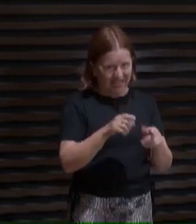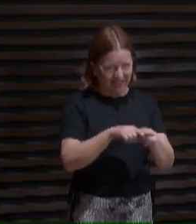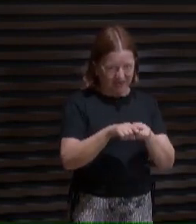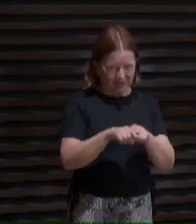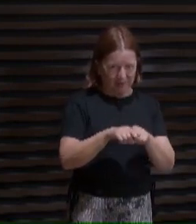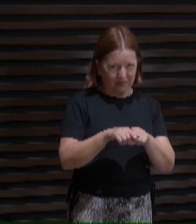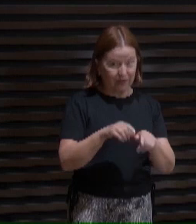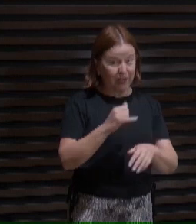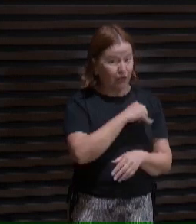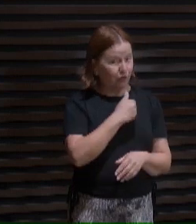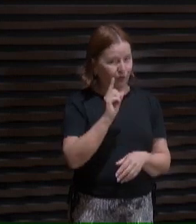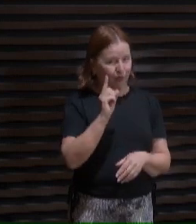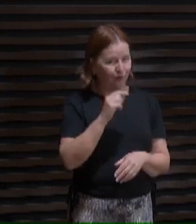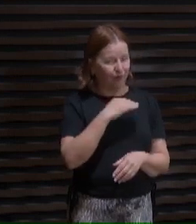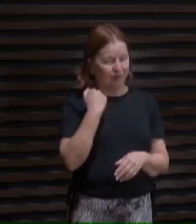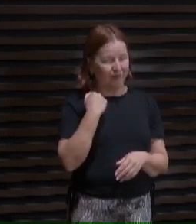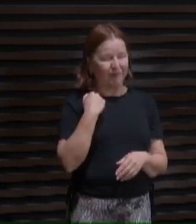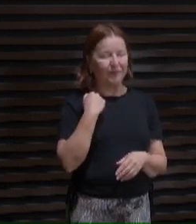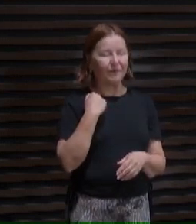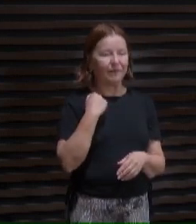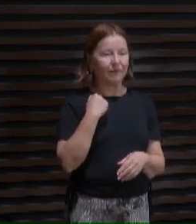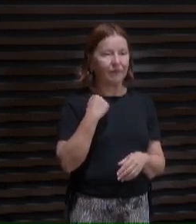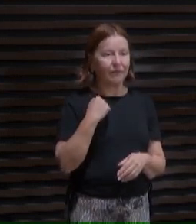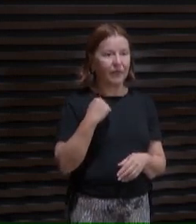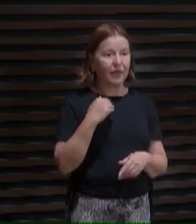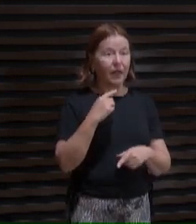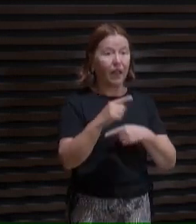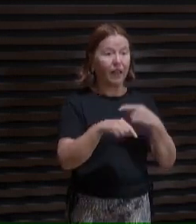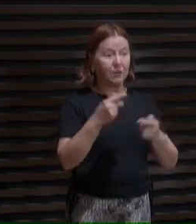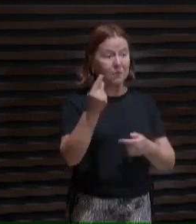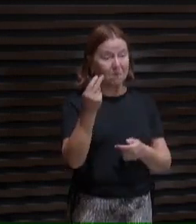morreria. E a coisa ficou pior